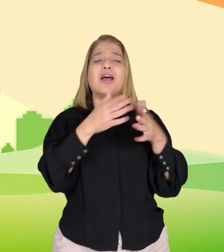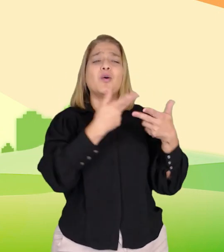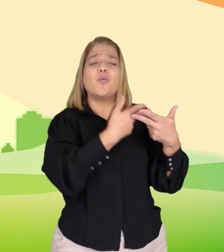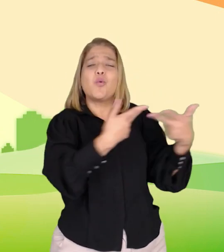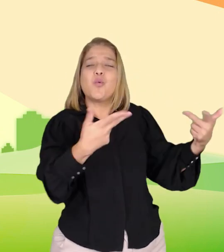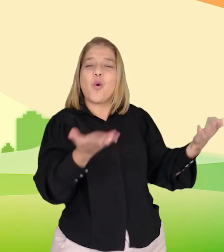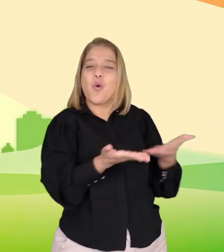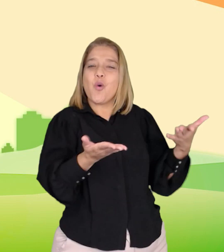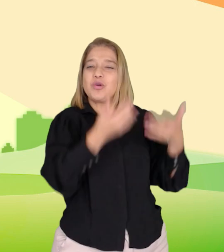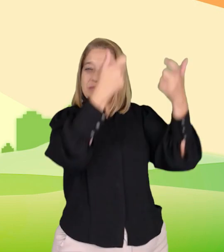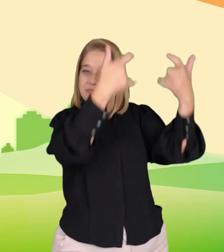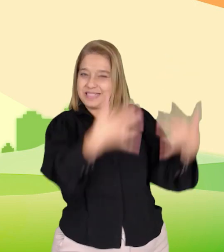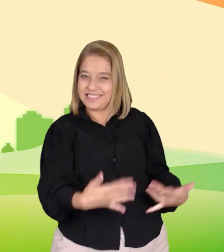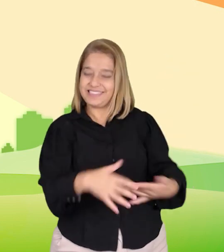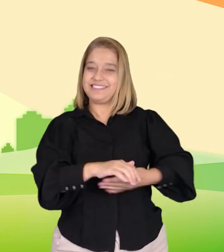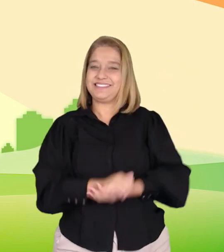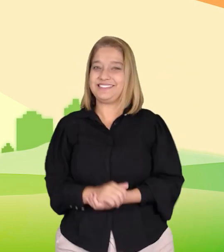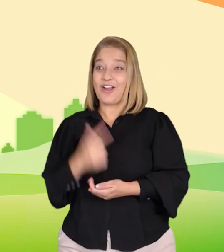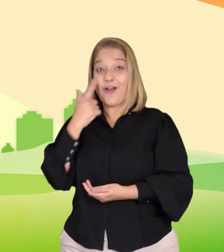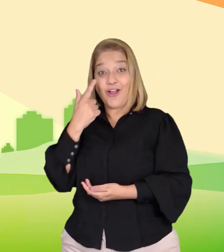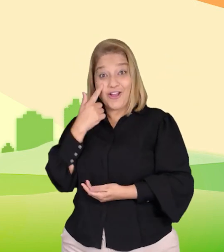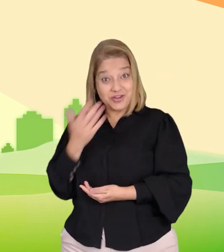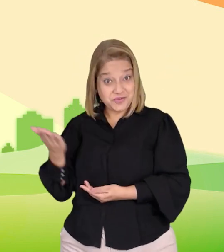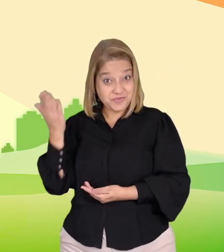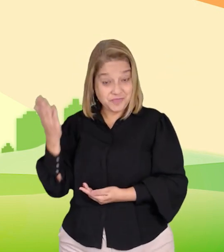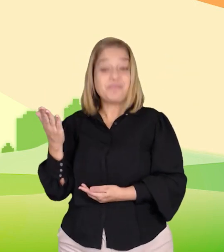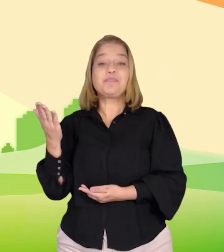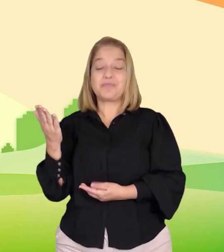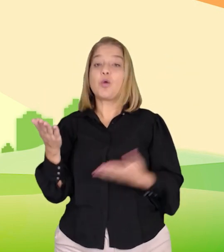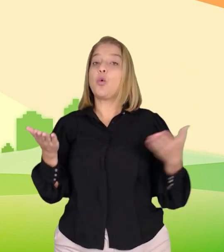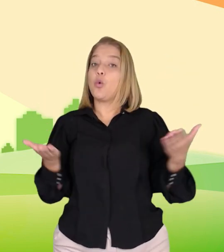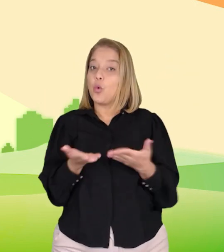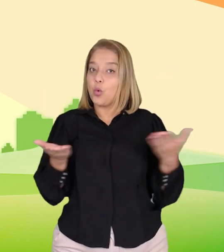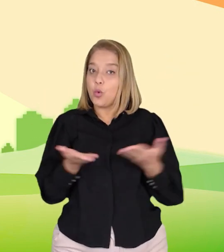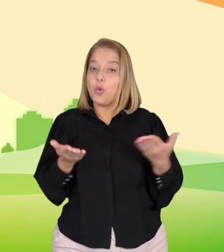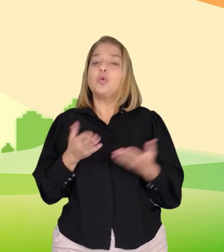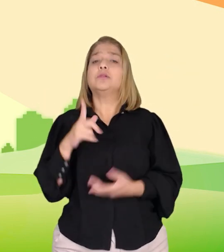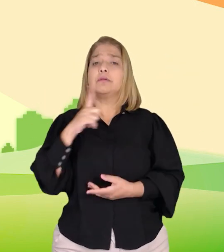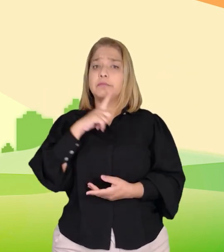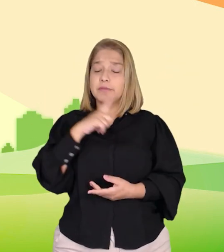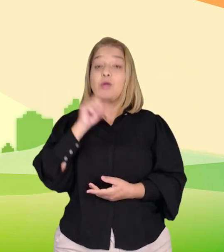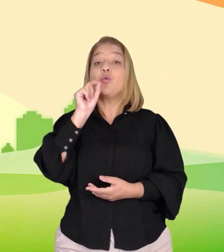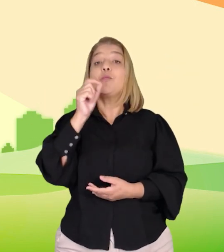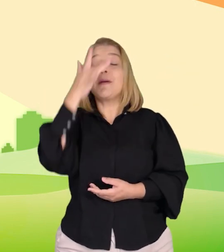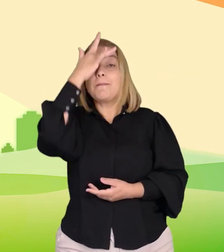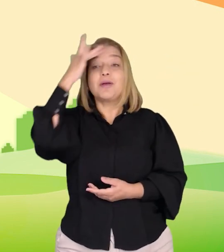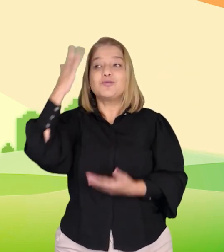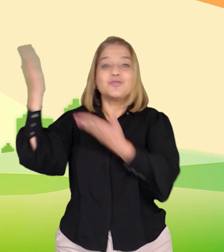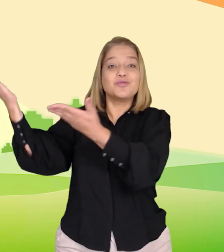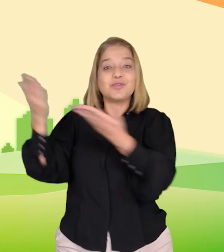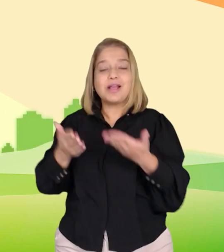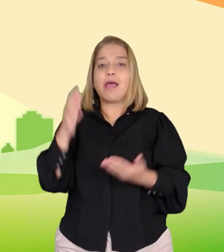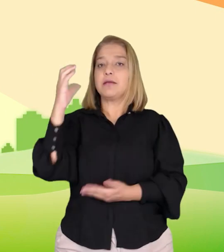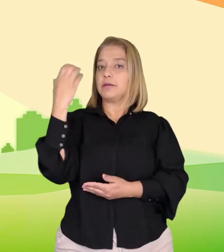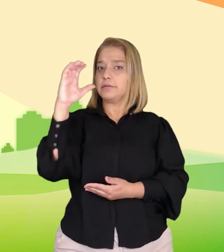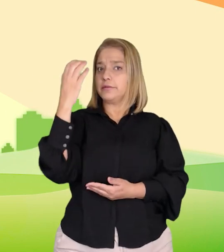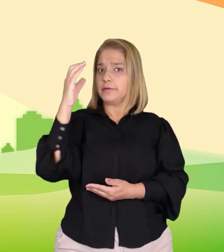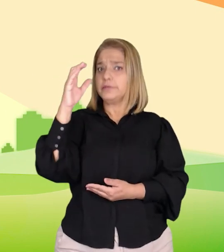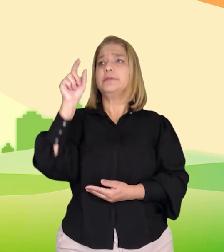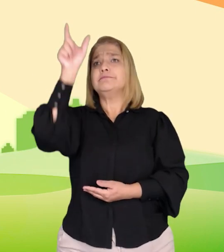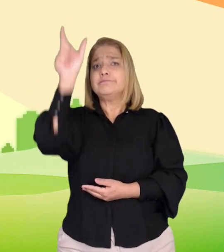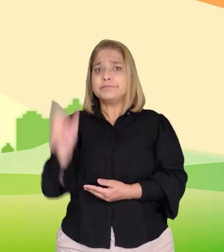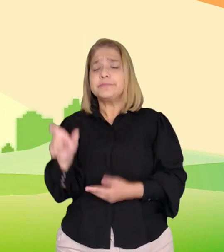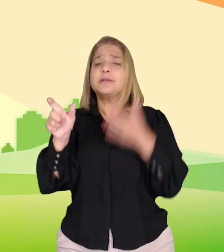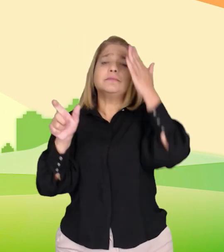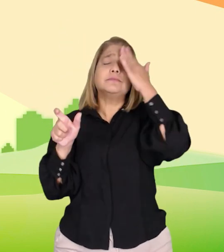aqui. Olha só, Su, hoje a gente recebe uma cientista que